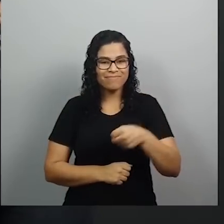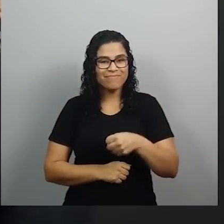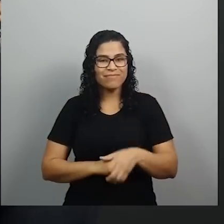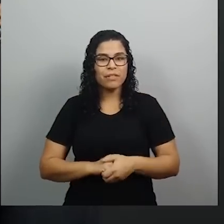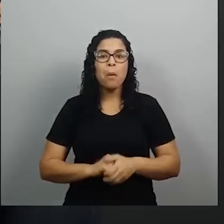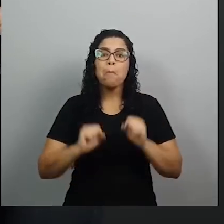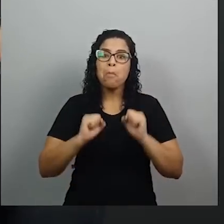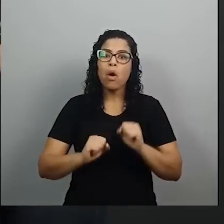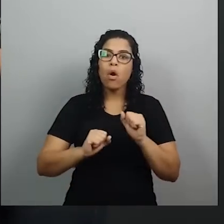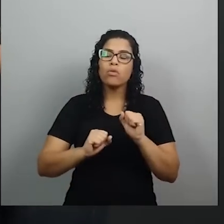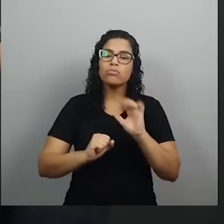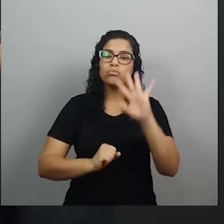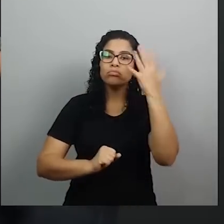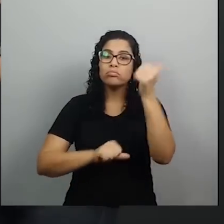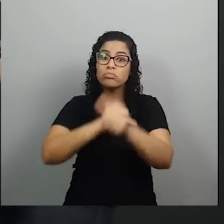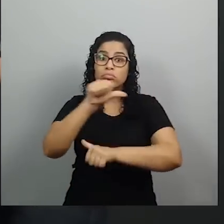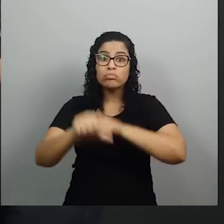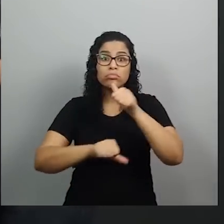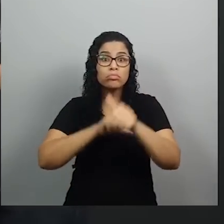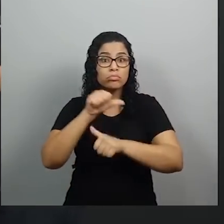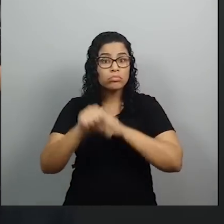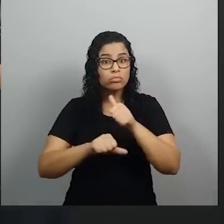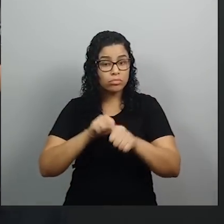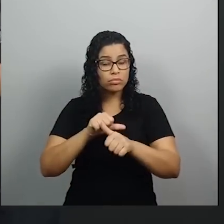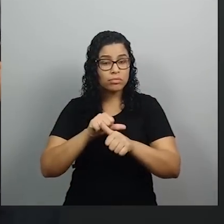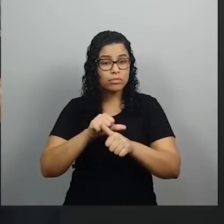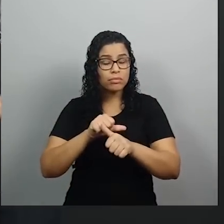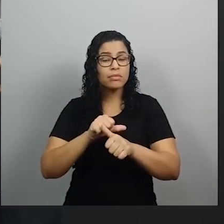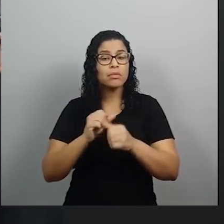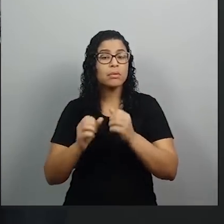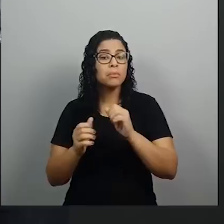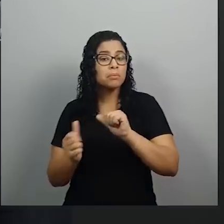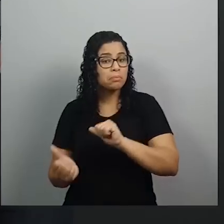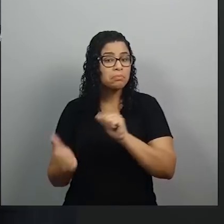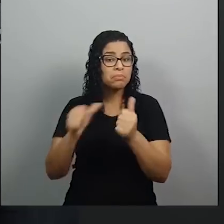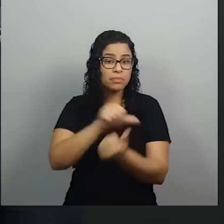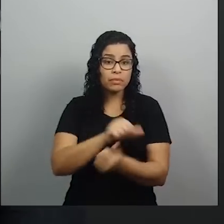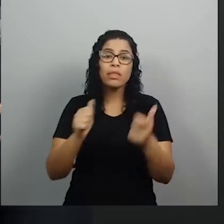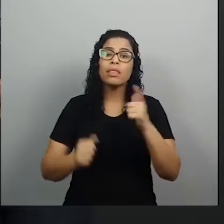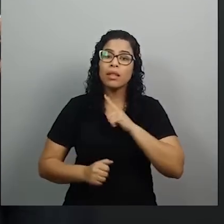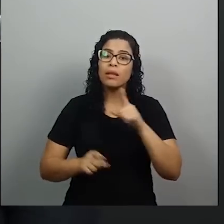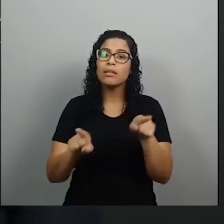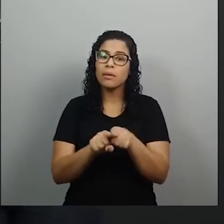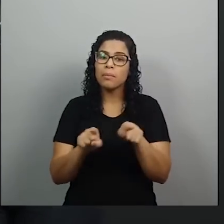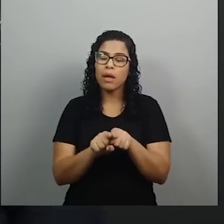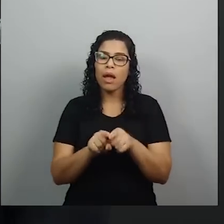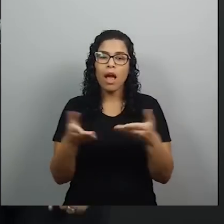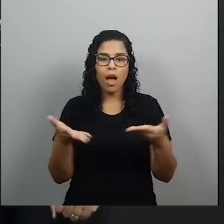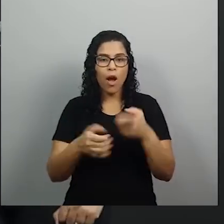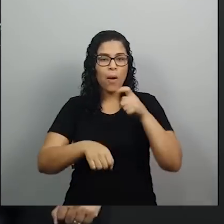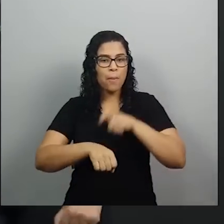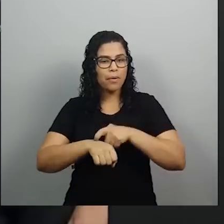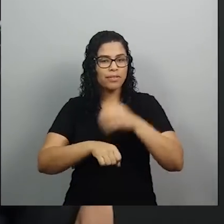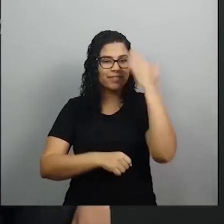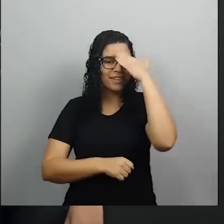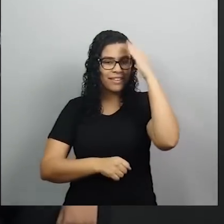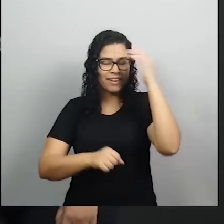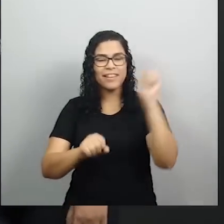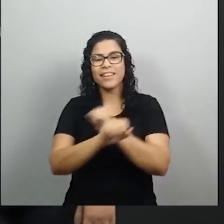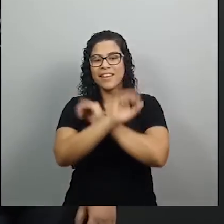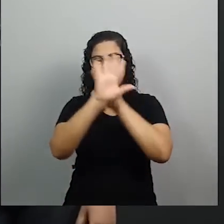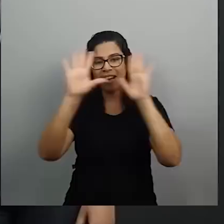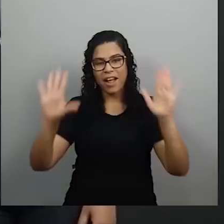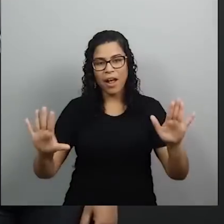algumas mudanças, algumas submodalidades de um processo de fossilização? Sim. Mas por hora já está ótimo para você entender